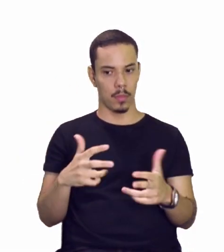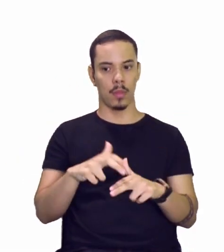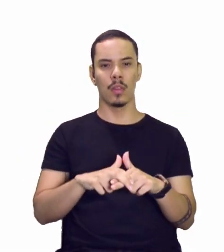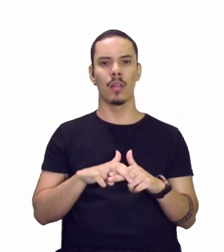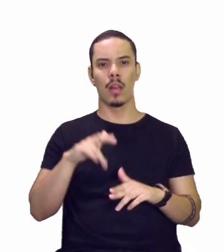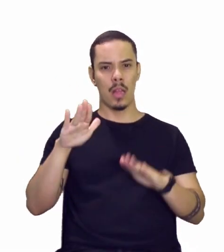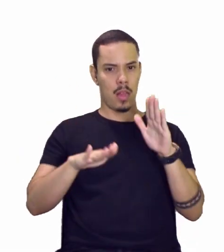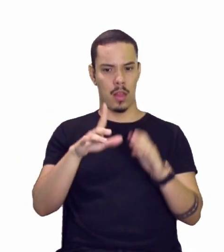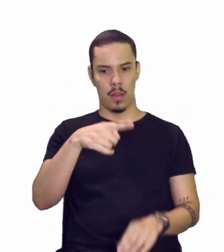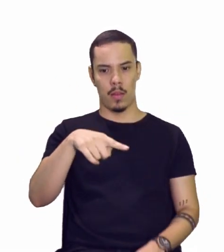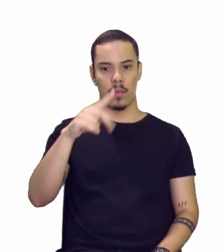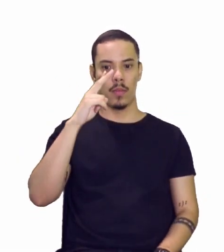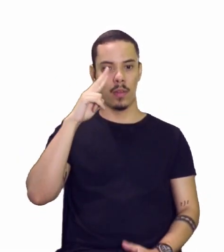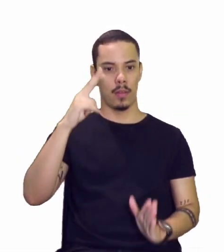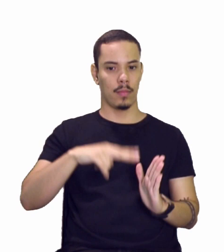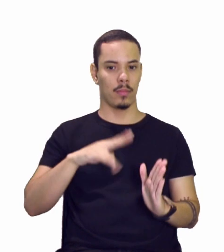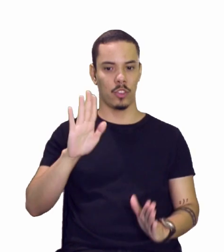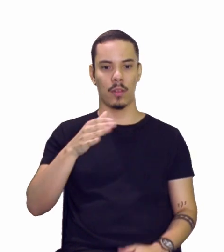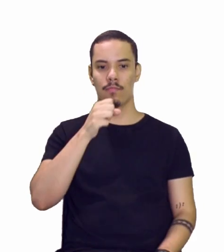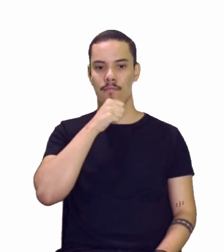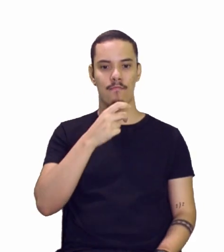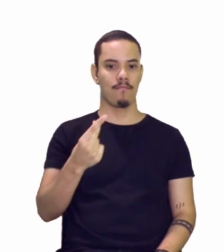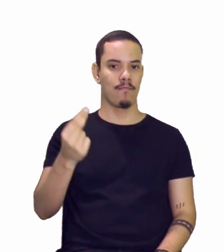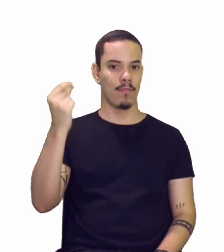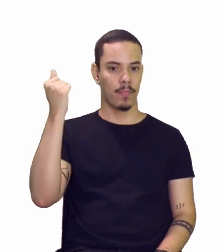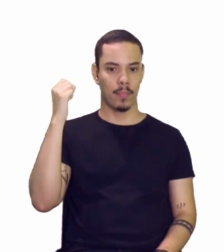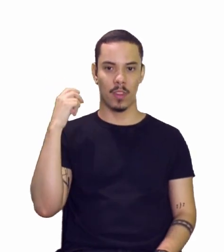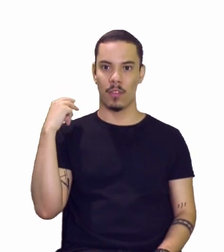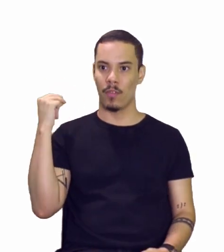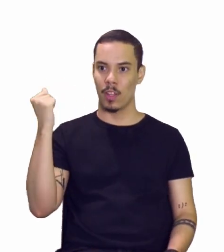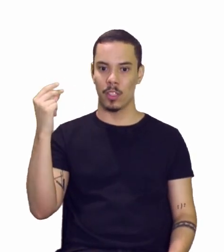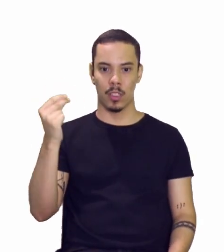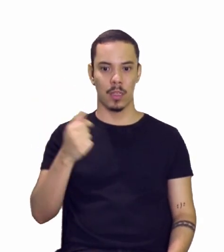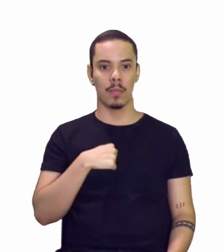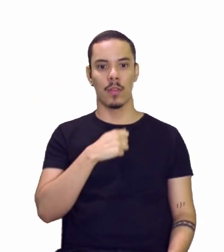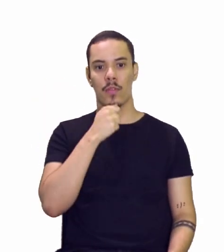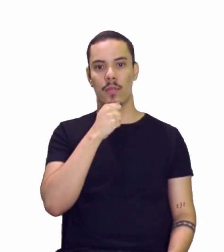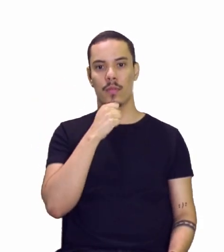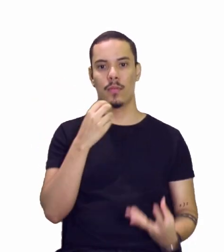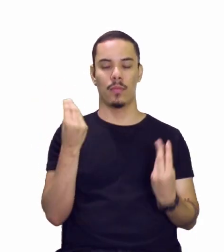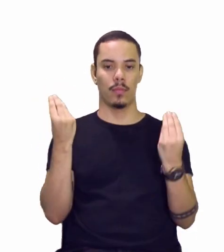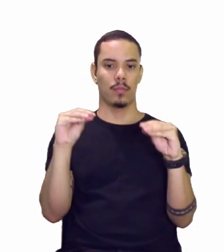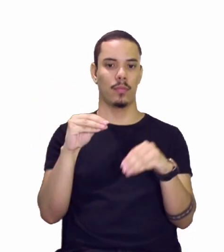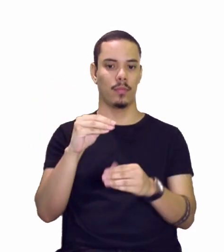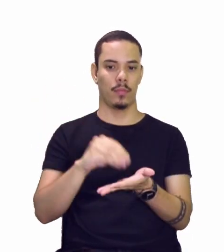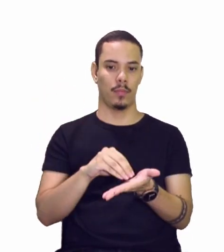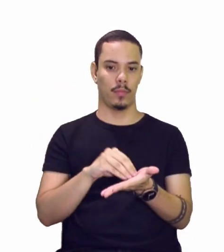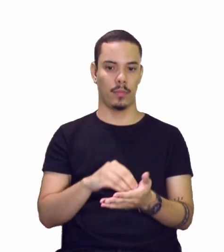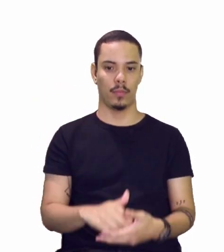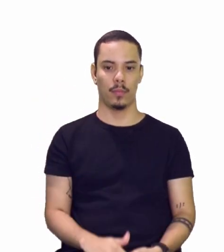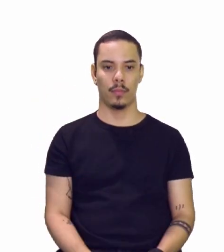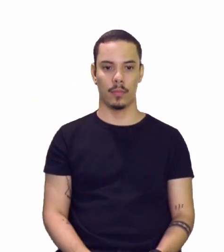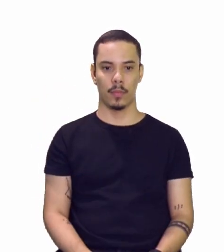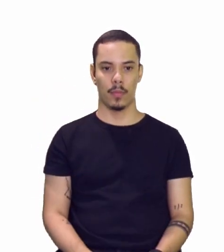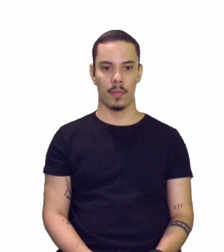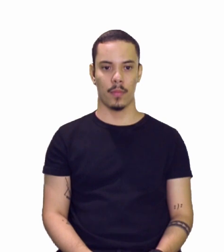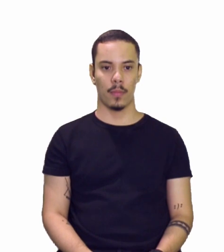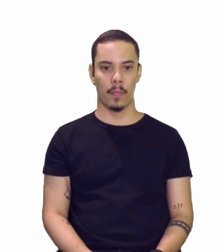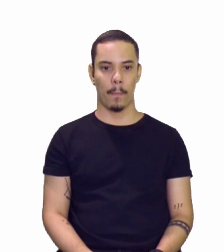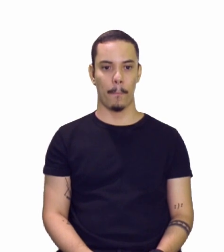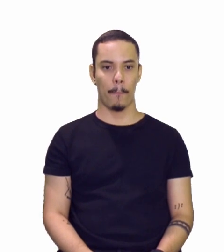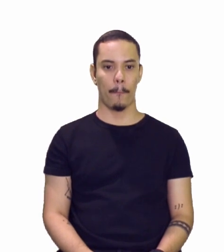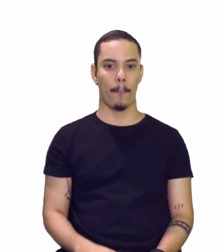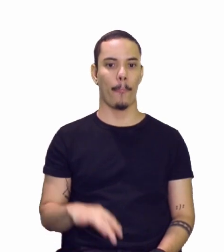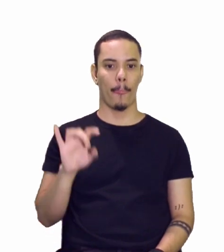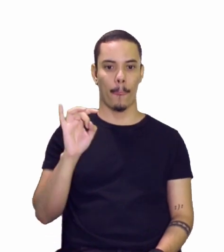vocês muitas vezes pegam esse livro aí, tá ultrapassado, tá? Faz tempo que eu não faço atualização dele, ok? Apenas